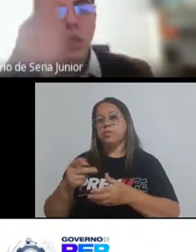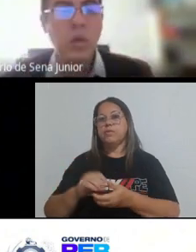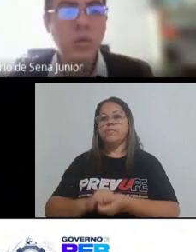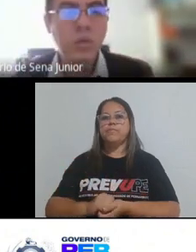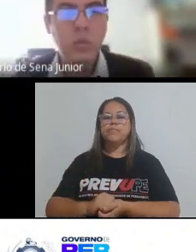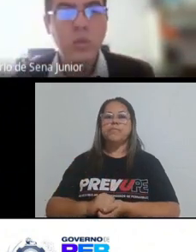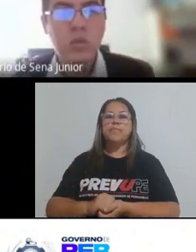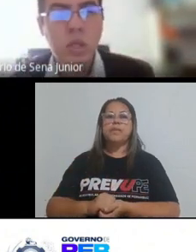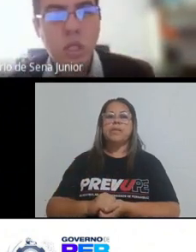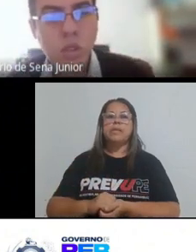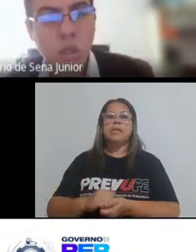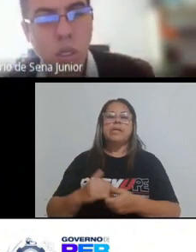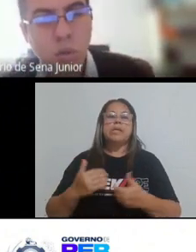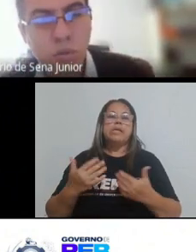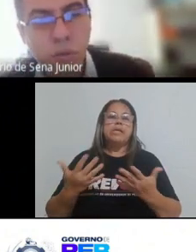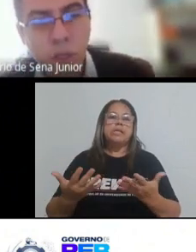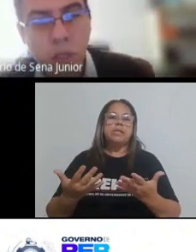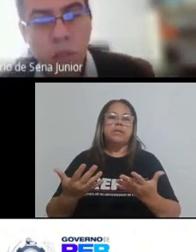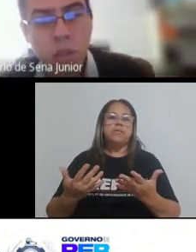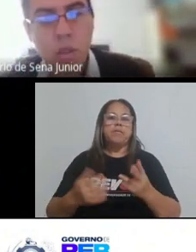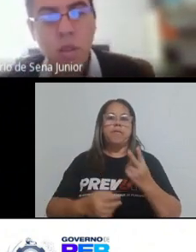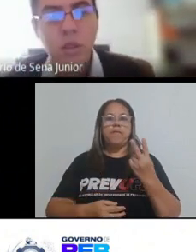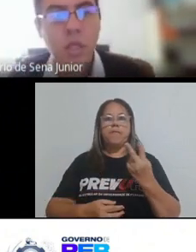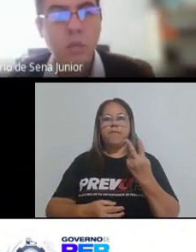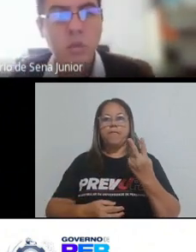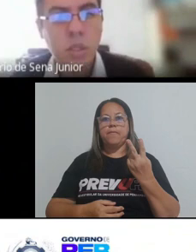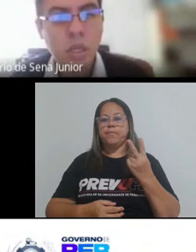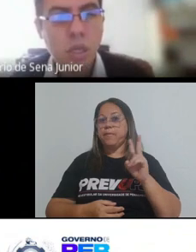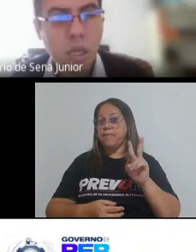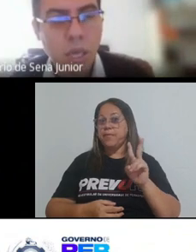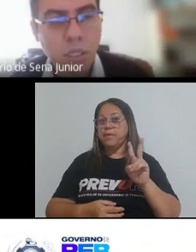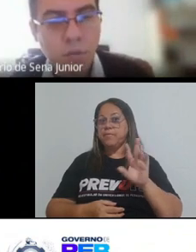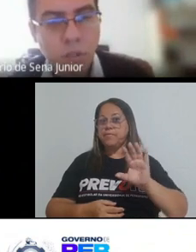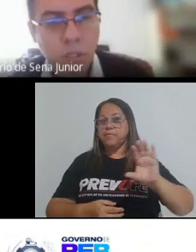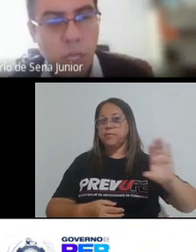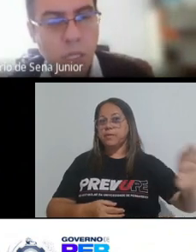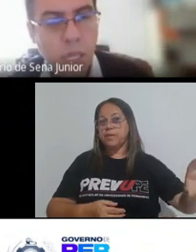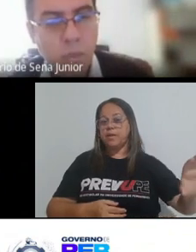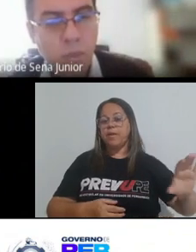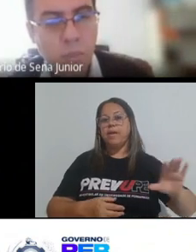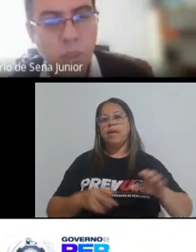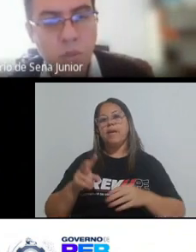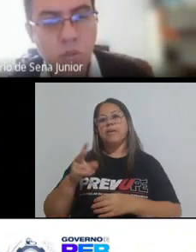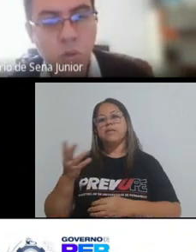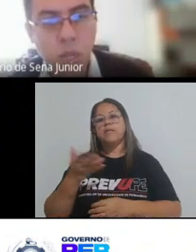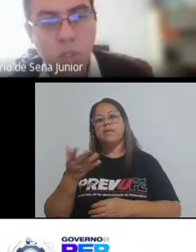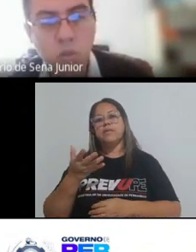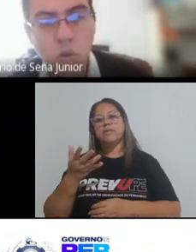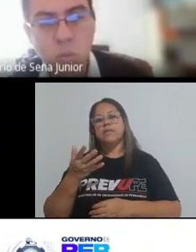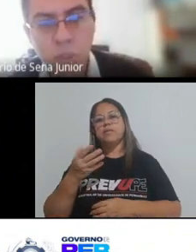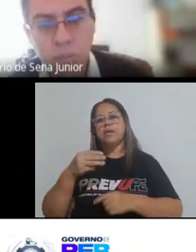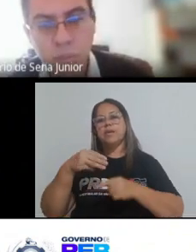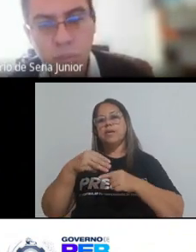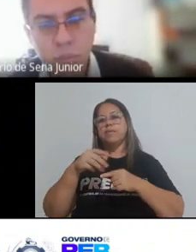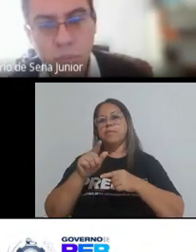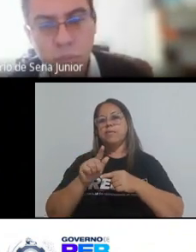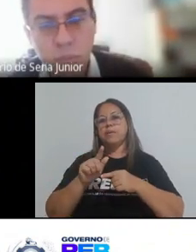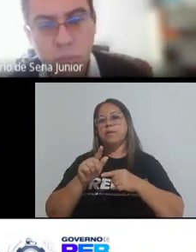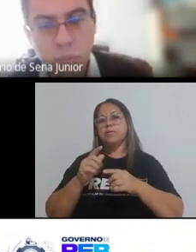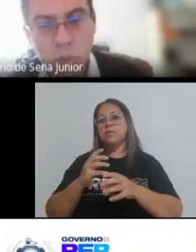Então, isolando V, temos que esta velocidade é MP sobre a soma.